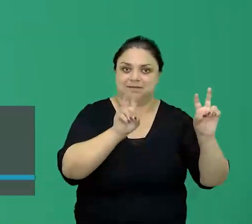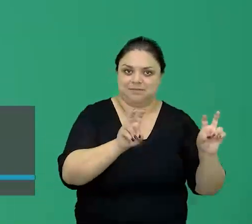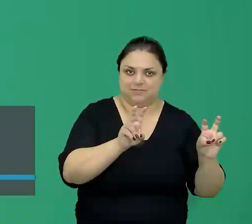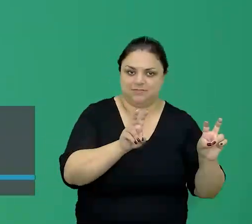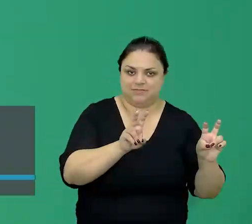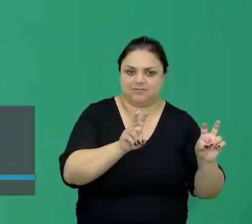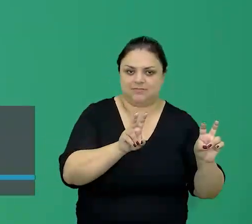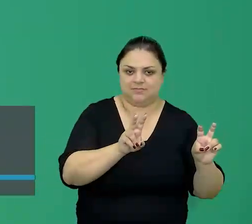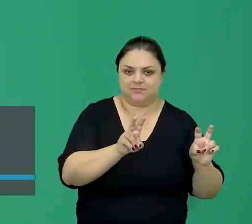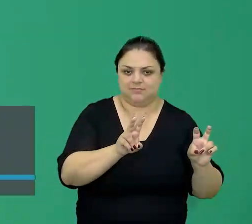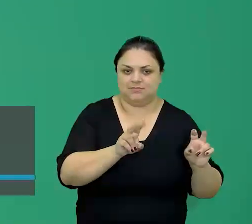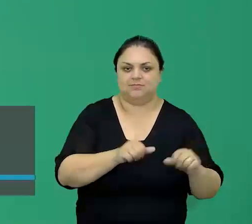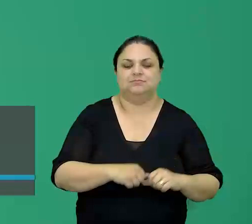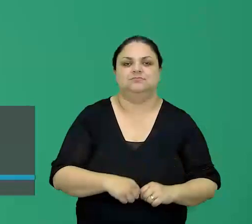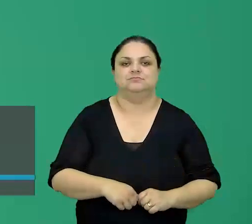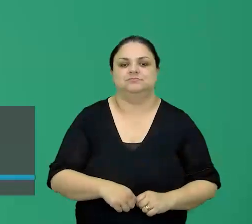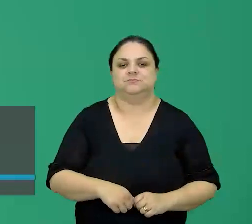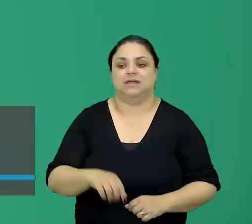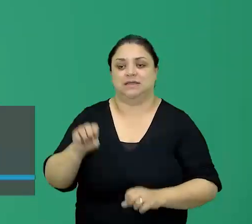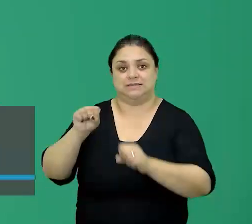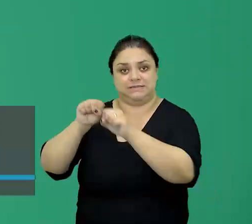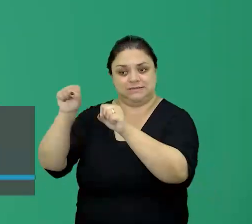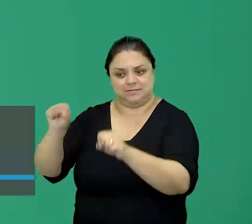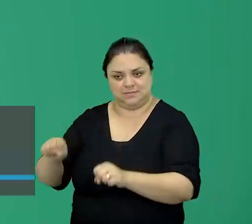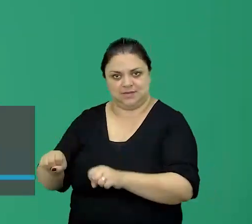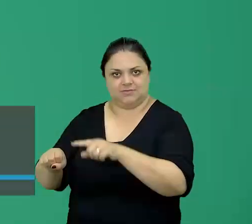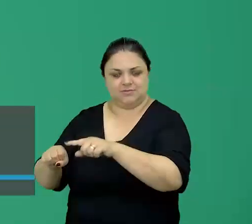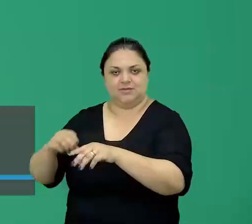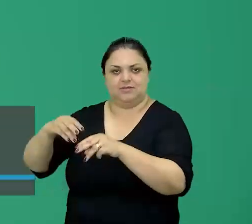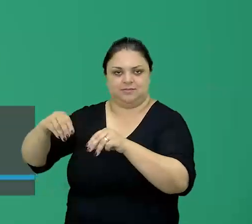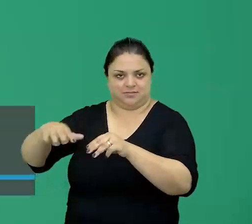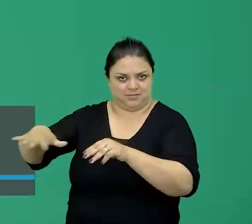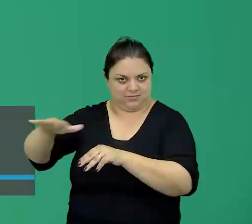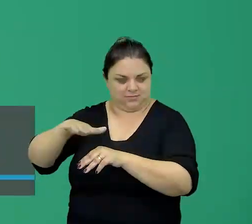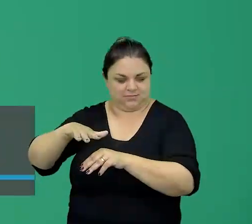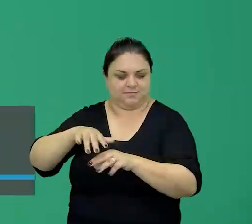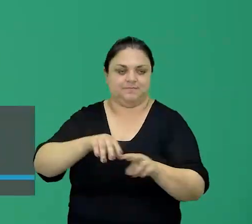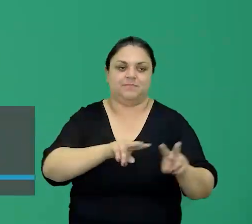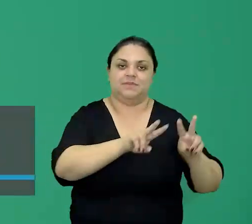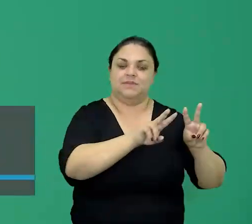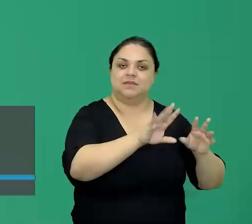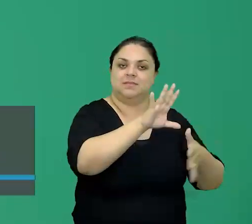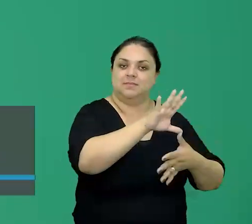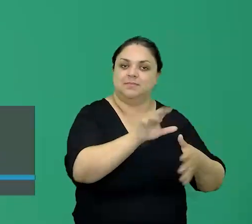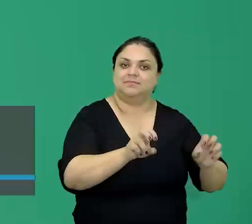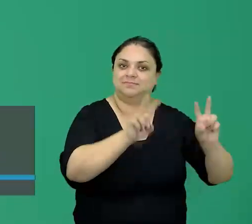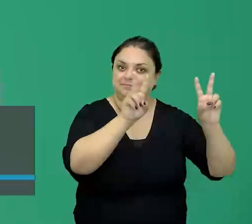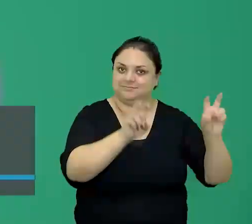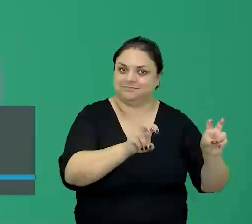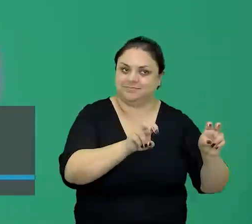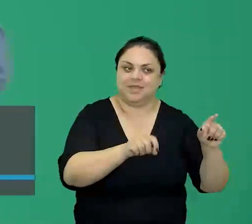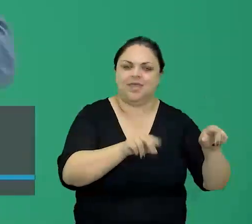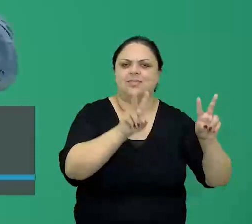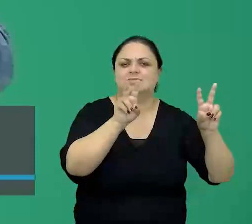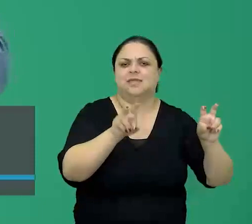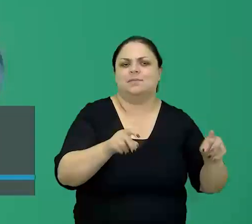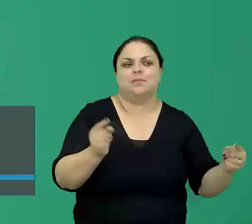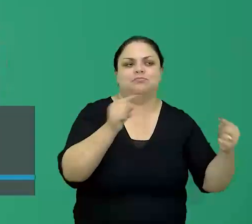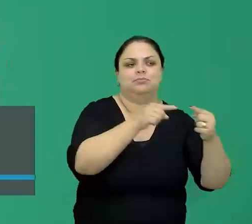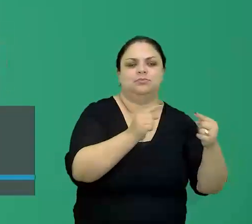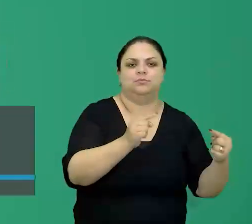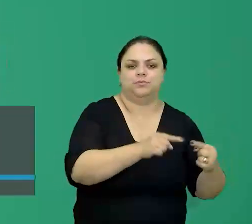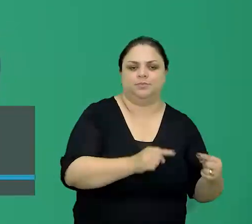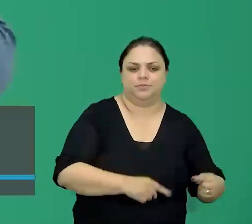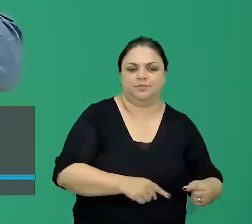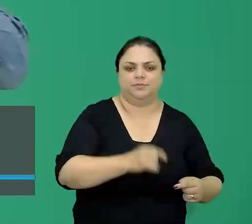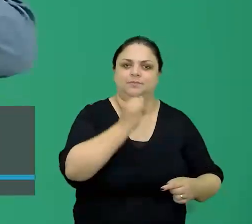temática, né, a sistemática terreno. A cartografia temática é temas variados. Então, você tirou a foto,